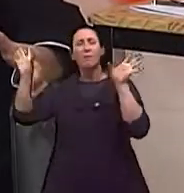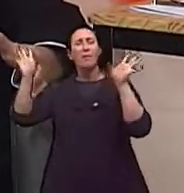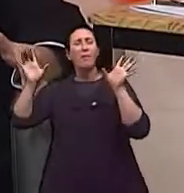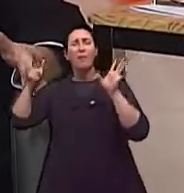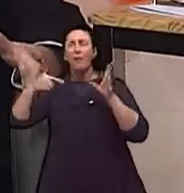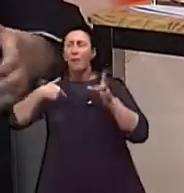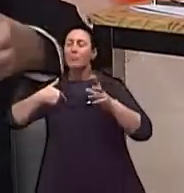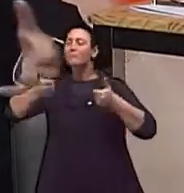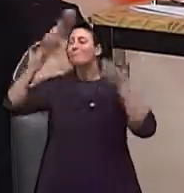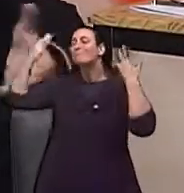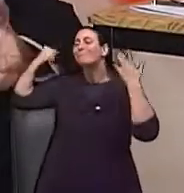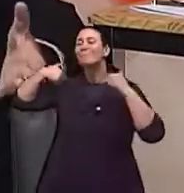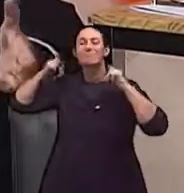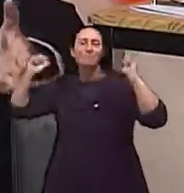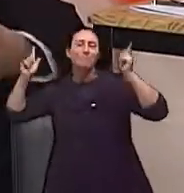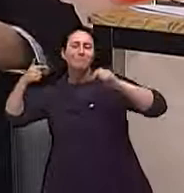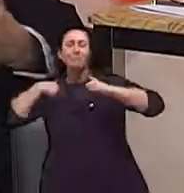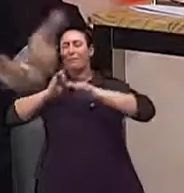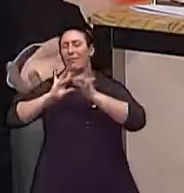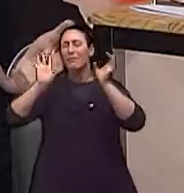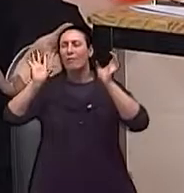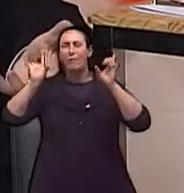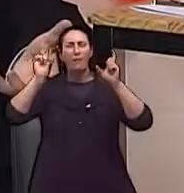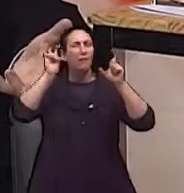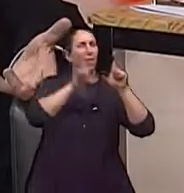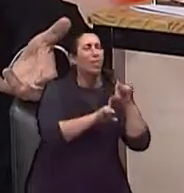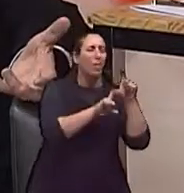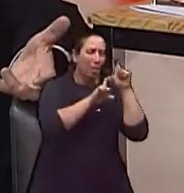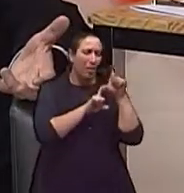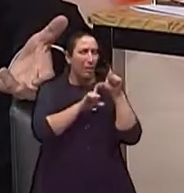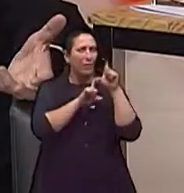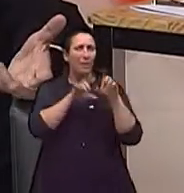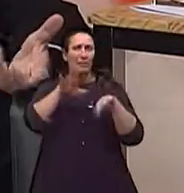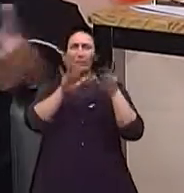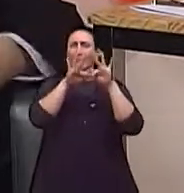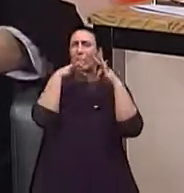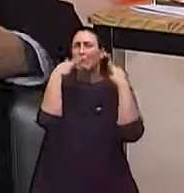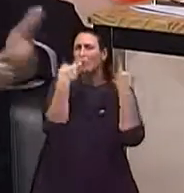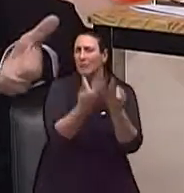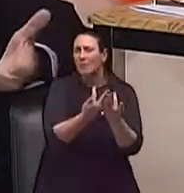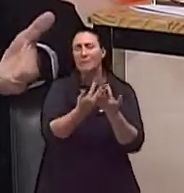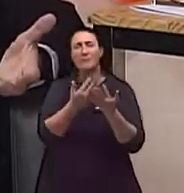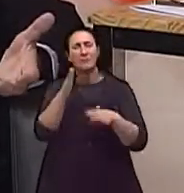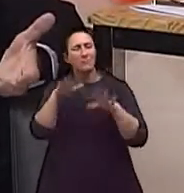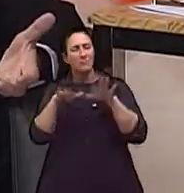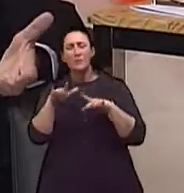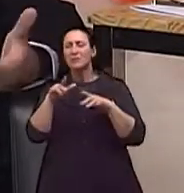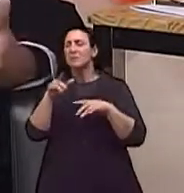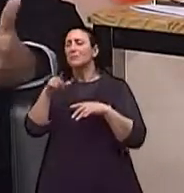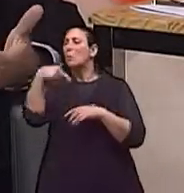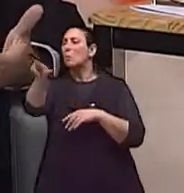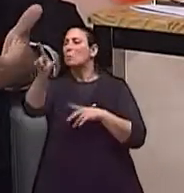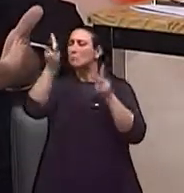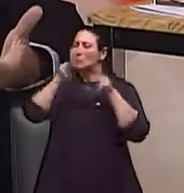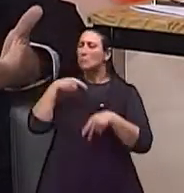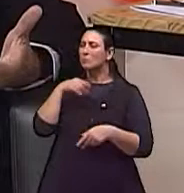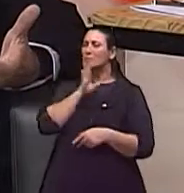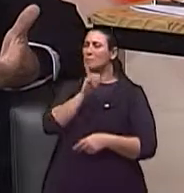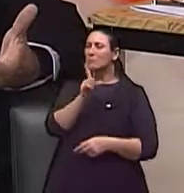Dependente de pessoas familiares por vezes gratos ou às vezes não familiares